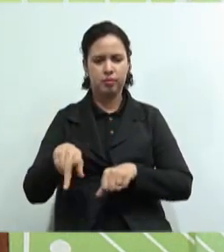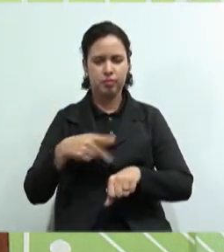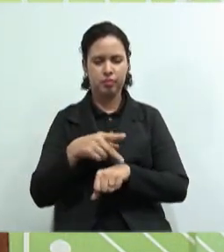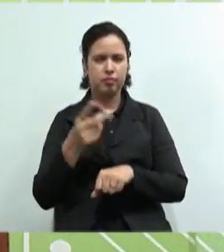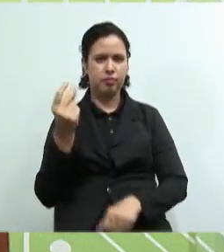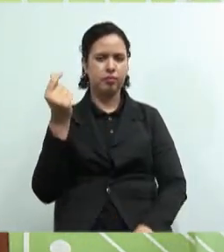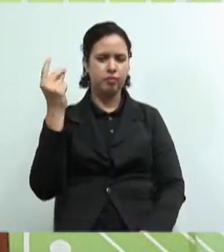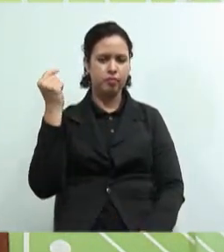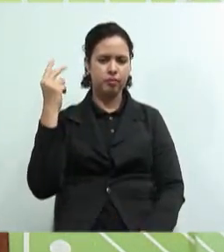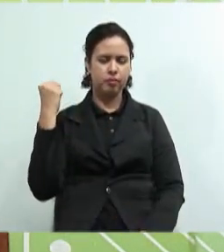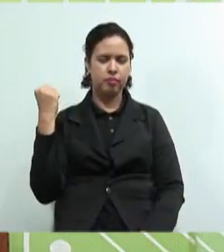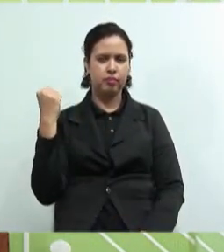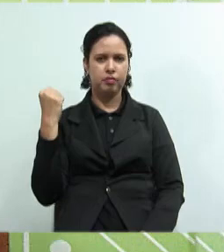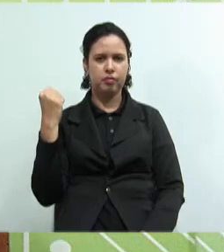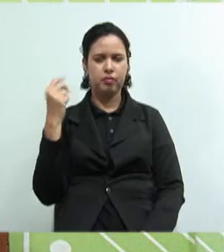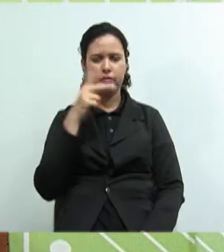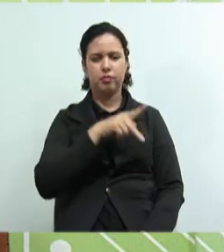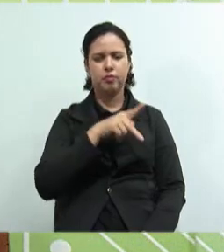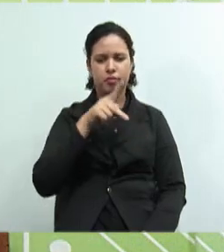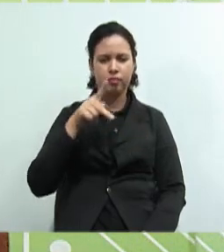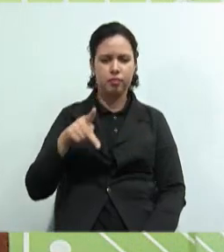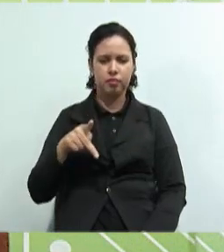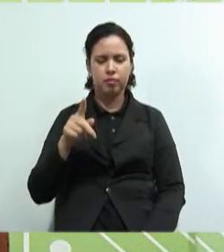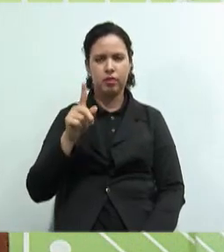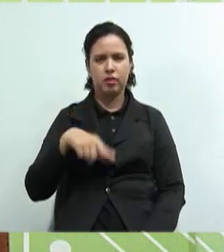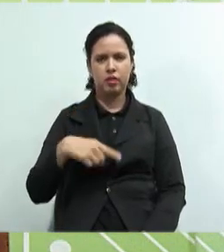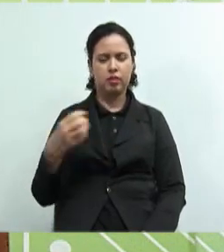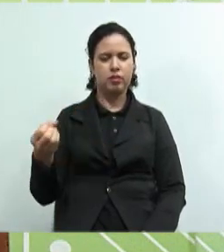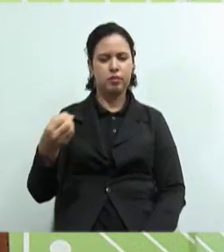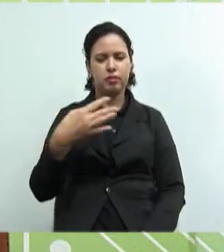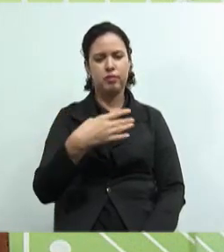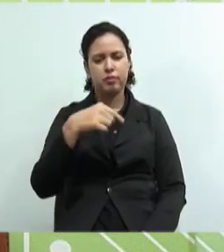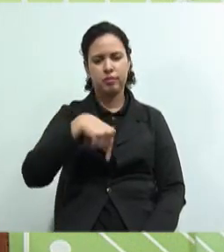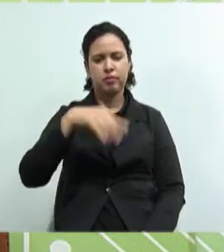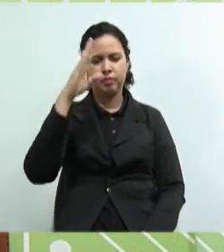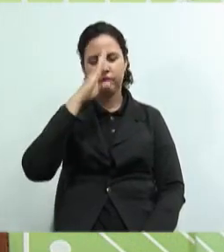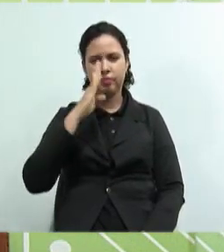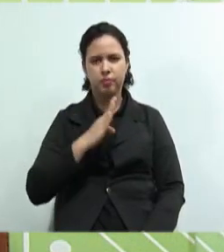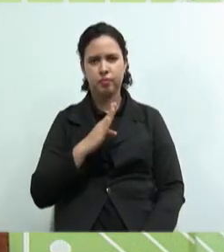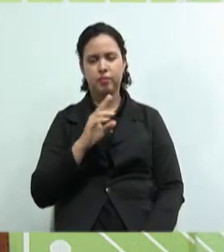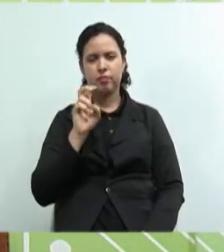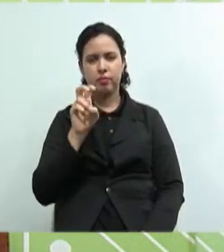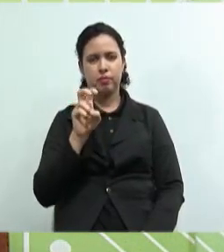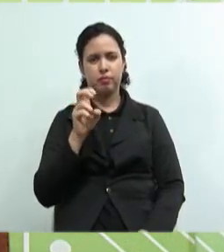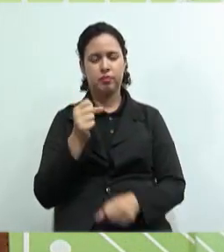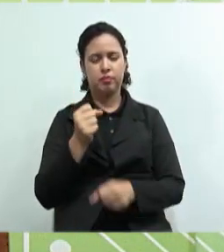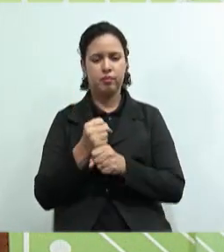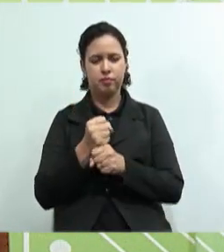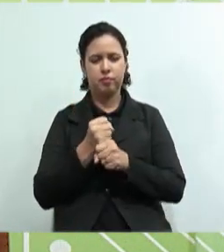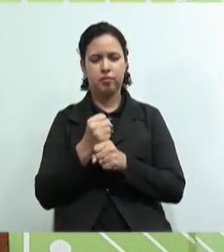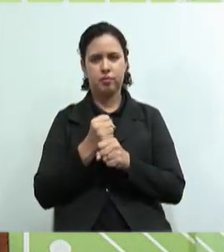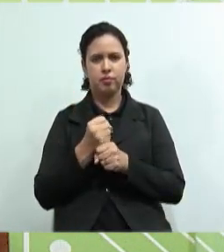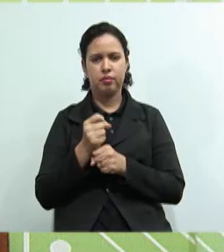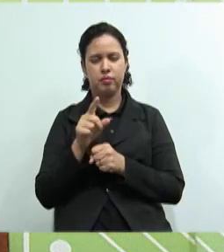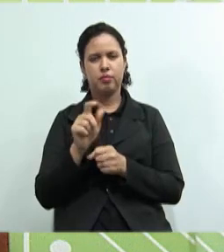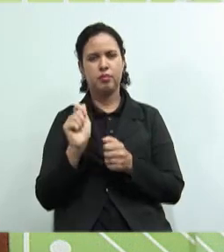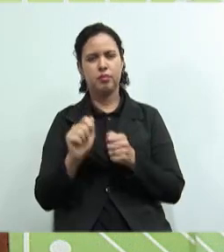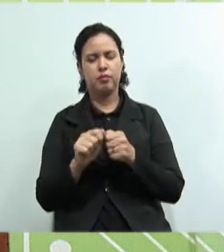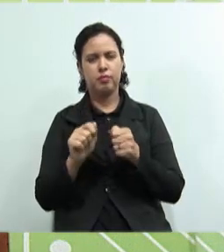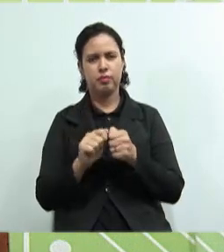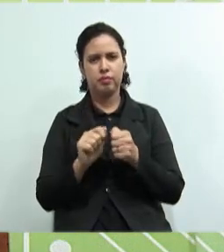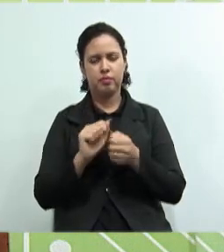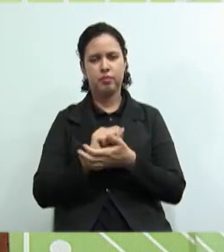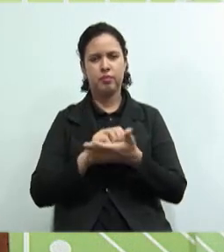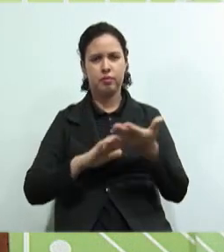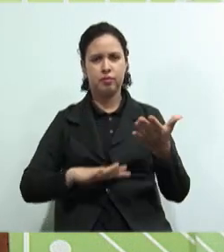tempo. E como o professor comentou, é algo mais contemporâneo no Brasil, principalmente dos últimos 5 anos para cá. Se você fizer um exercício, você vai ver que